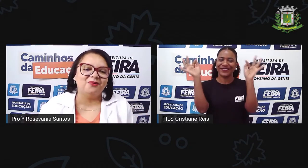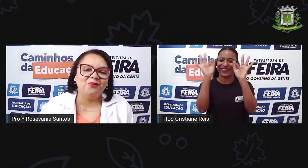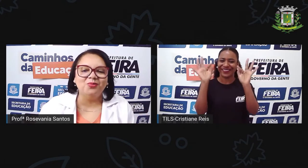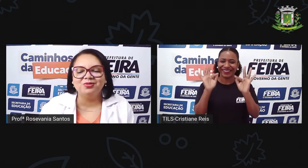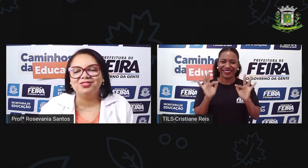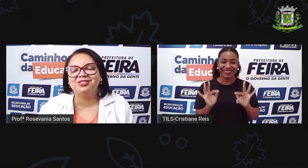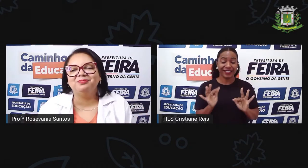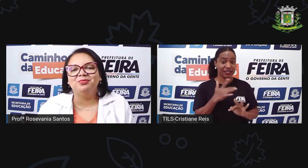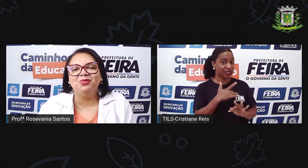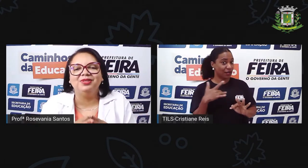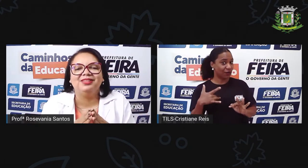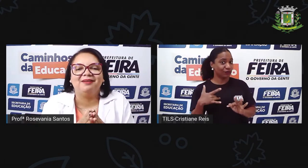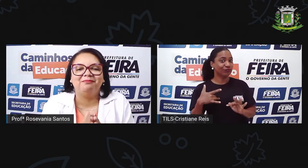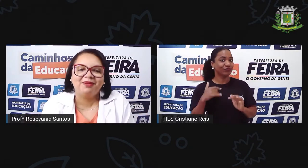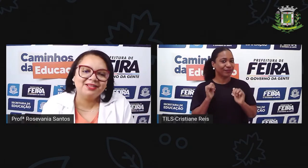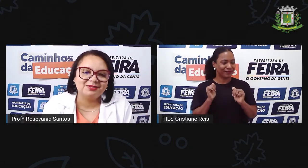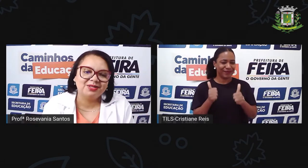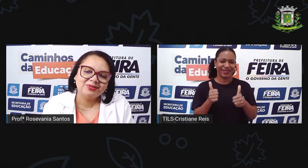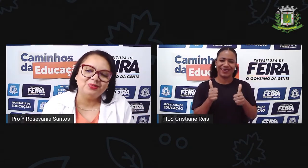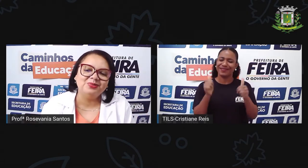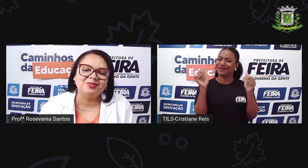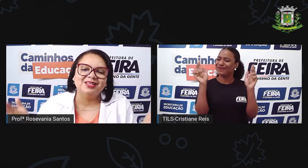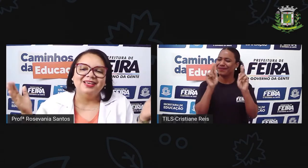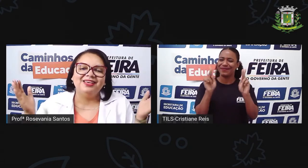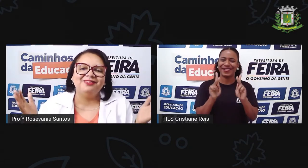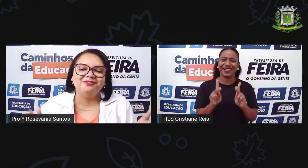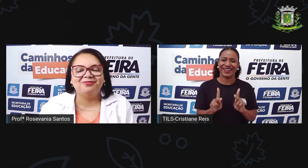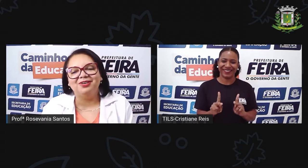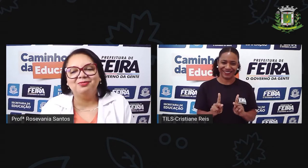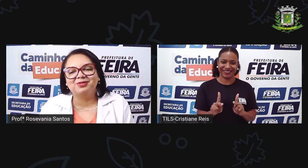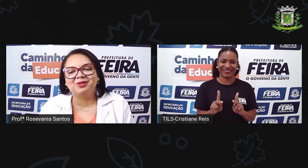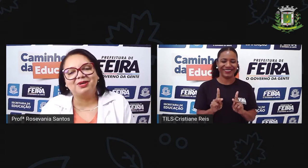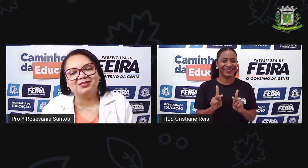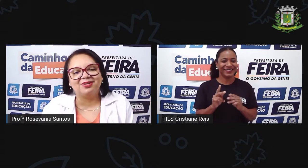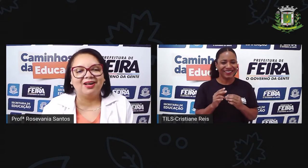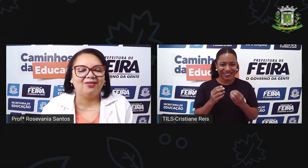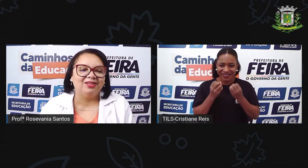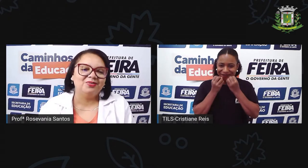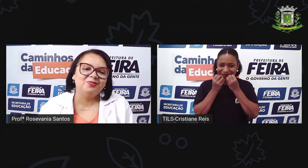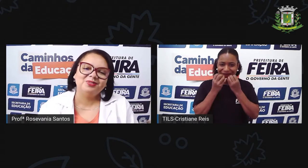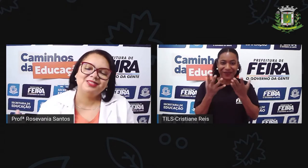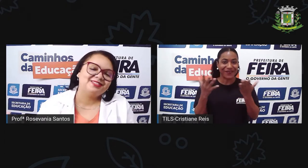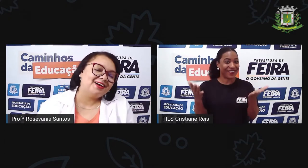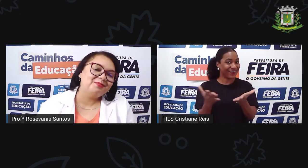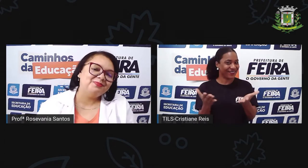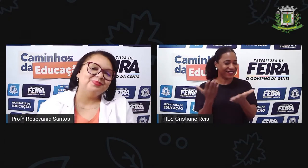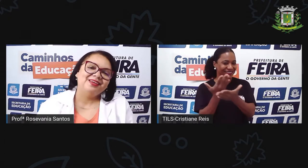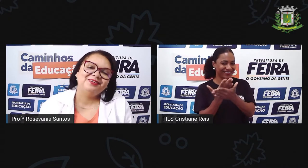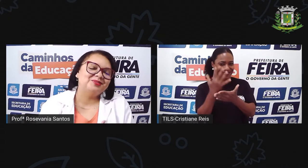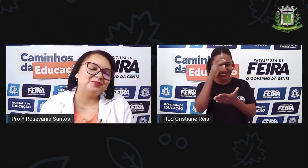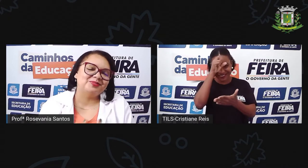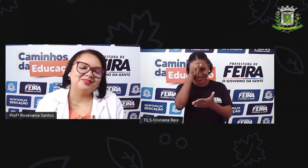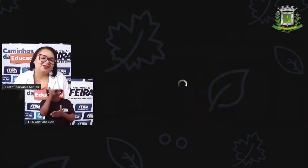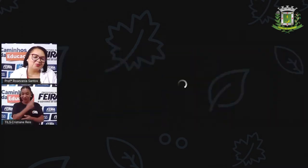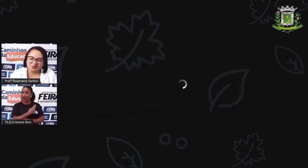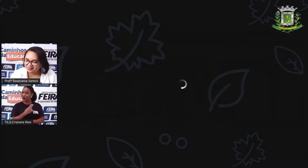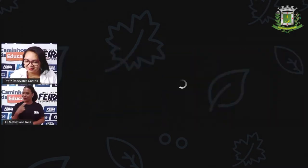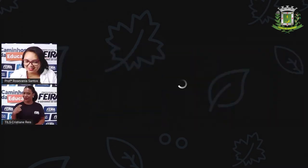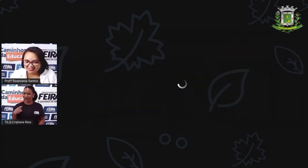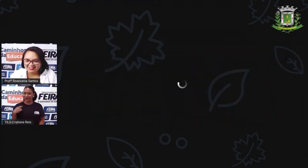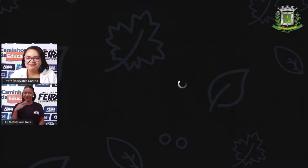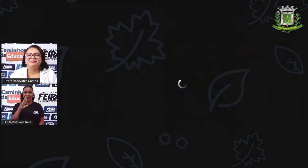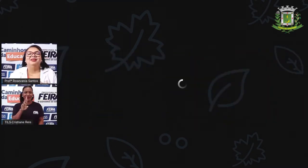com saúde, muita paz para todos e vamos para mais uma aula. Como vocês sabem, eu sou professora